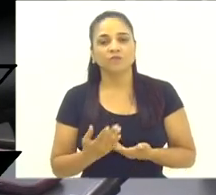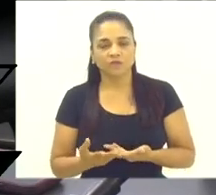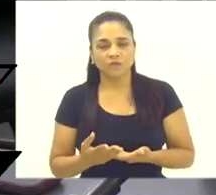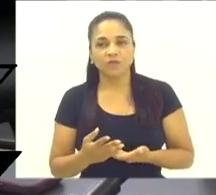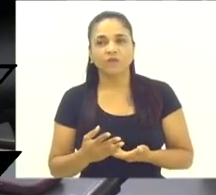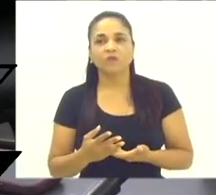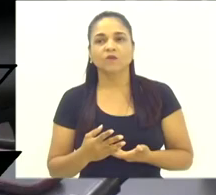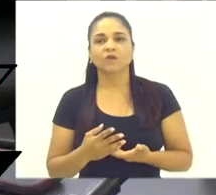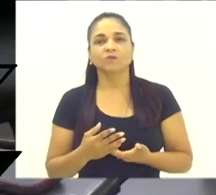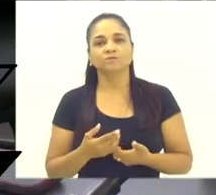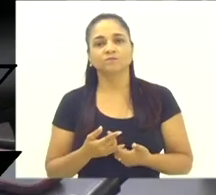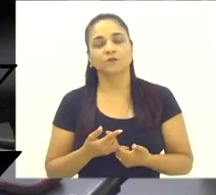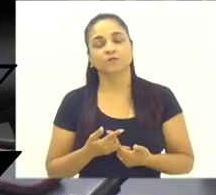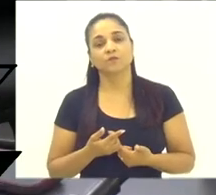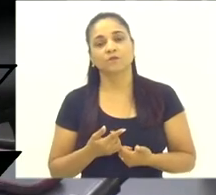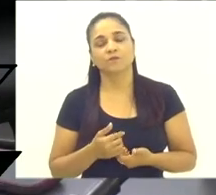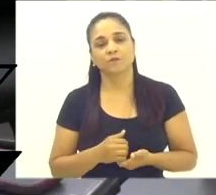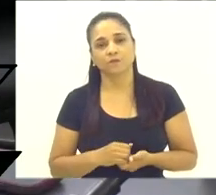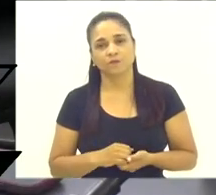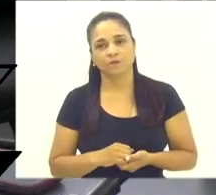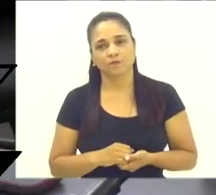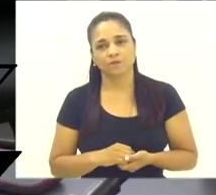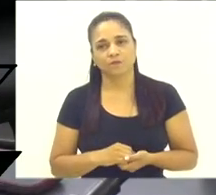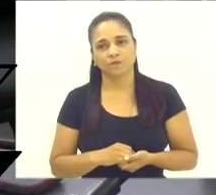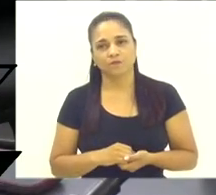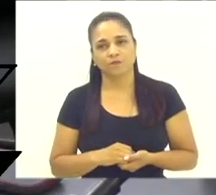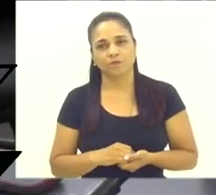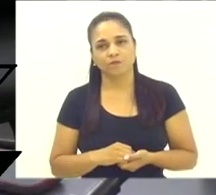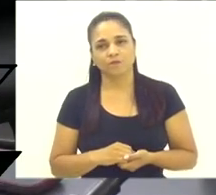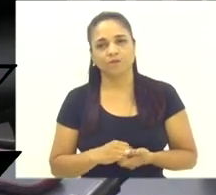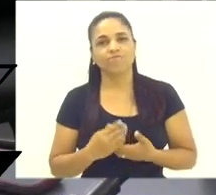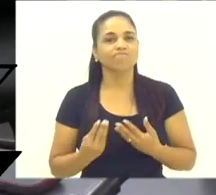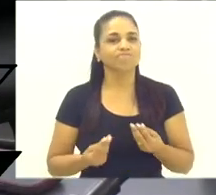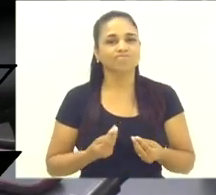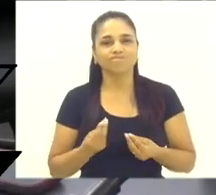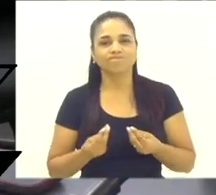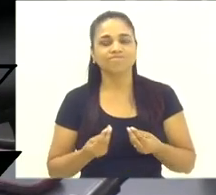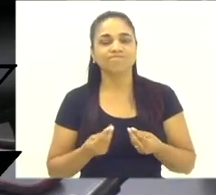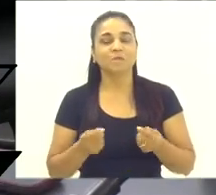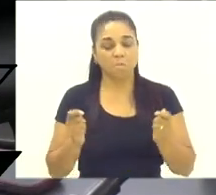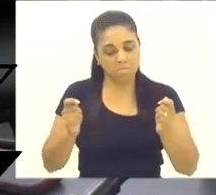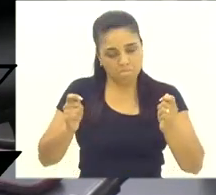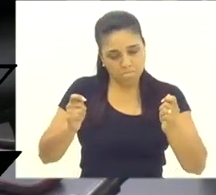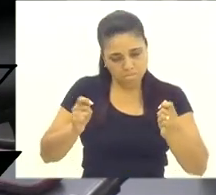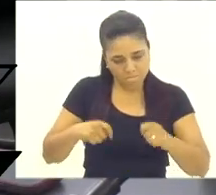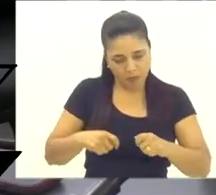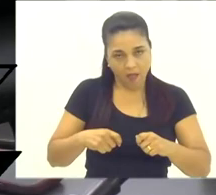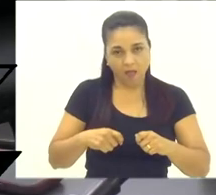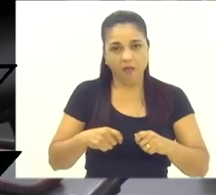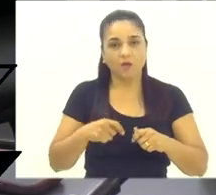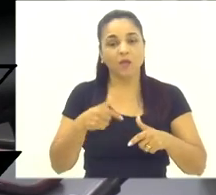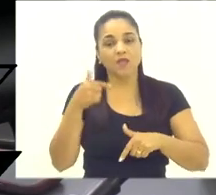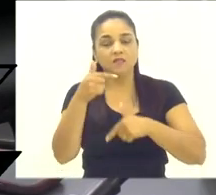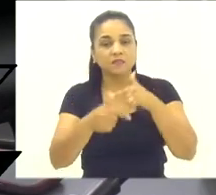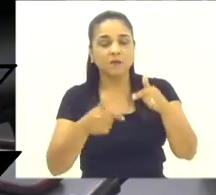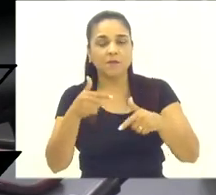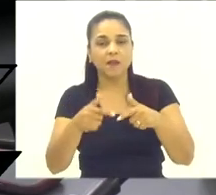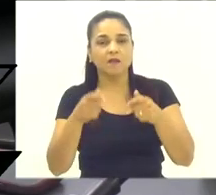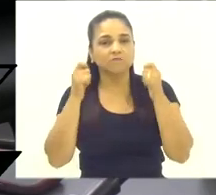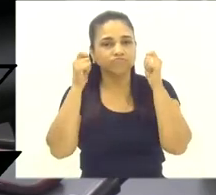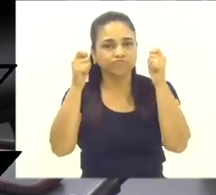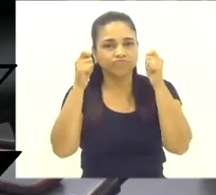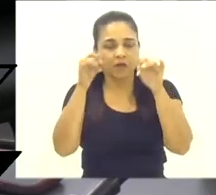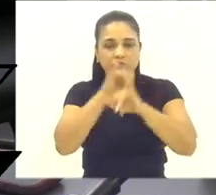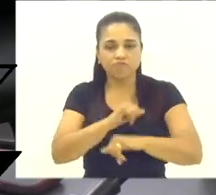uma outra coisa que que é possível de fazer aí que eu acho que é importante é trabalhar nessas campanhas de